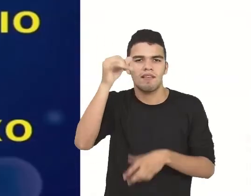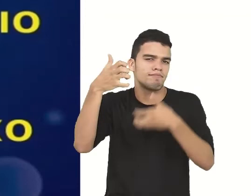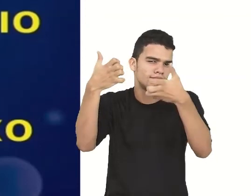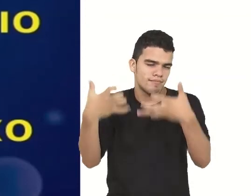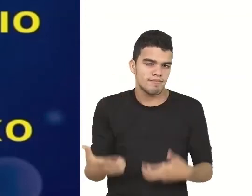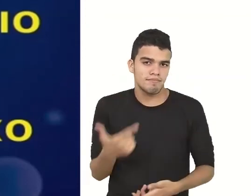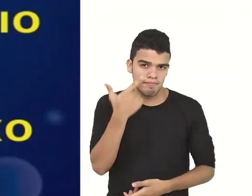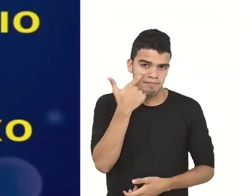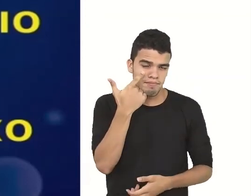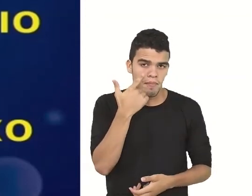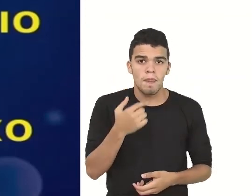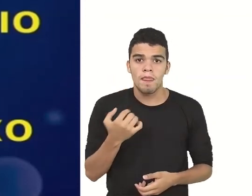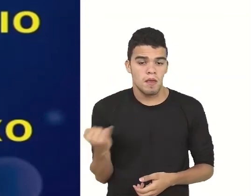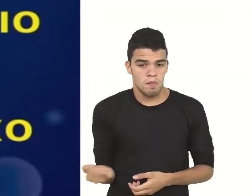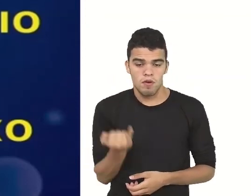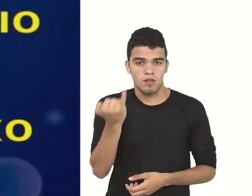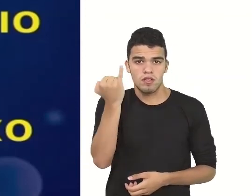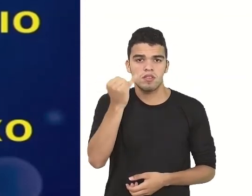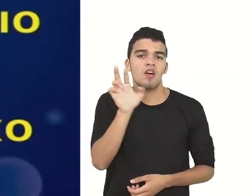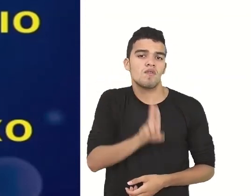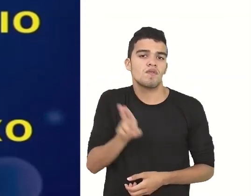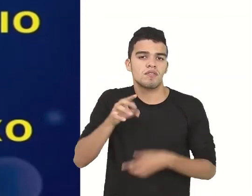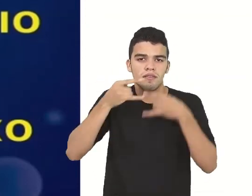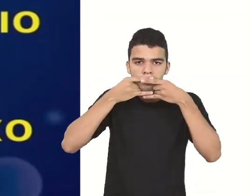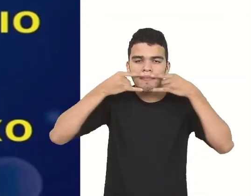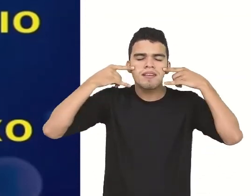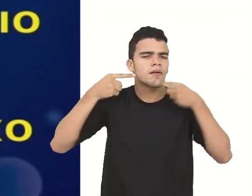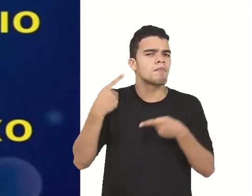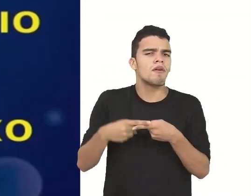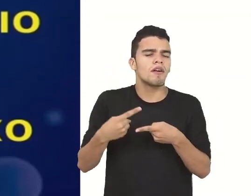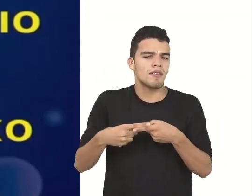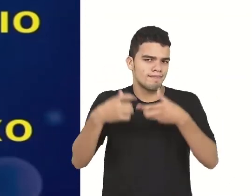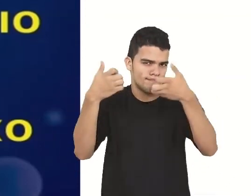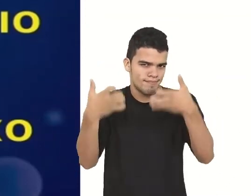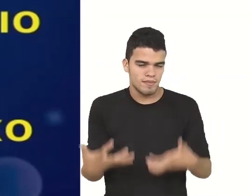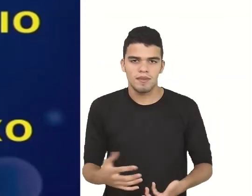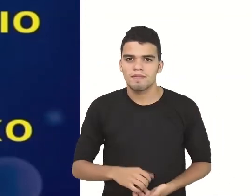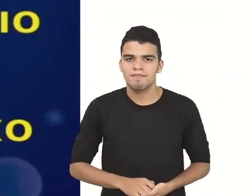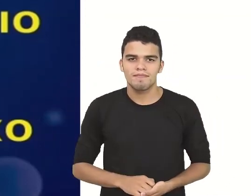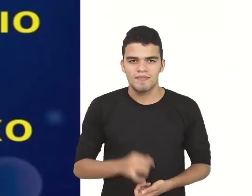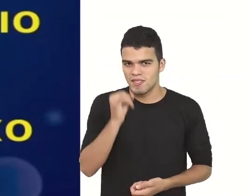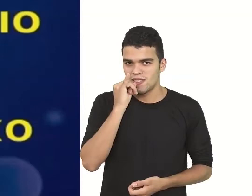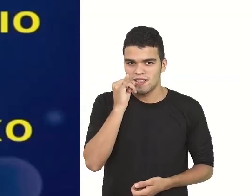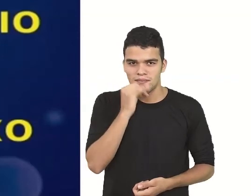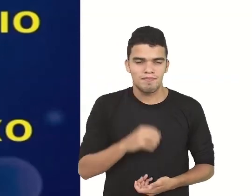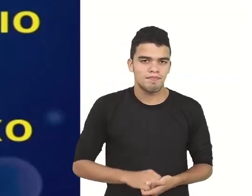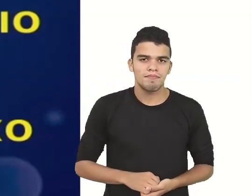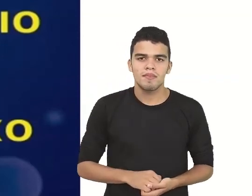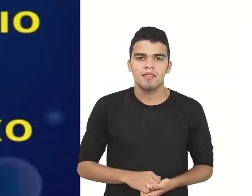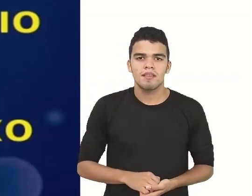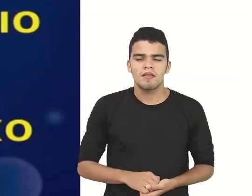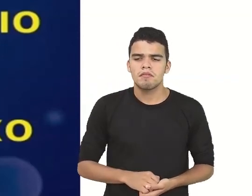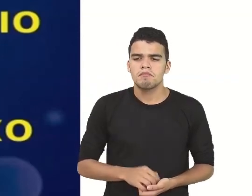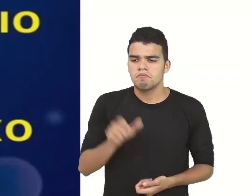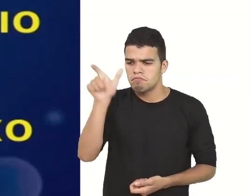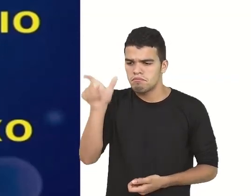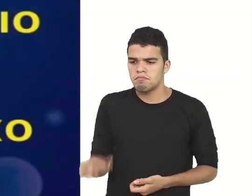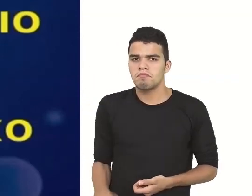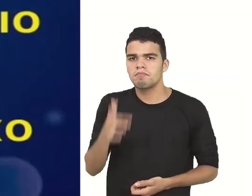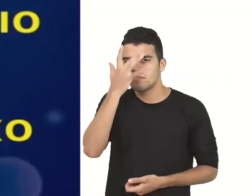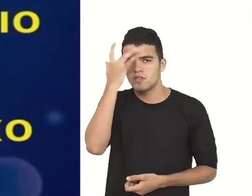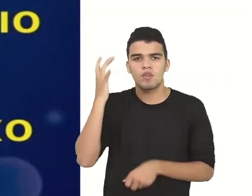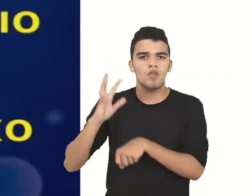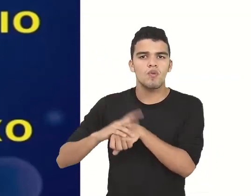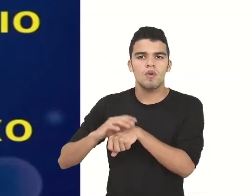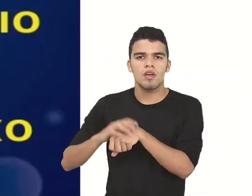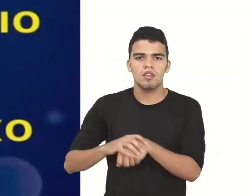atenção aqui na importância desse uso de máscara. Quando você tem uma pessoa doente e você tem uma pessoa que está saudável e